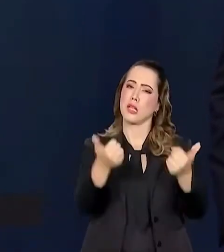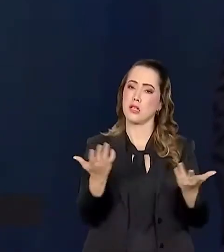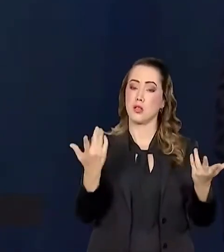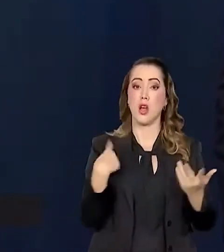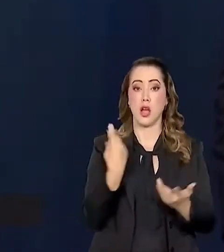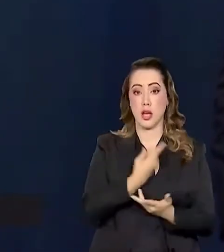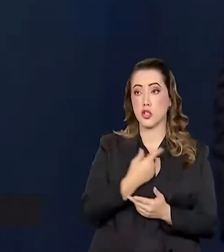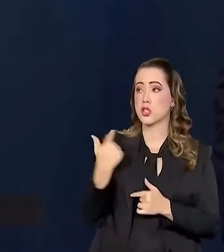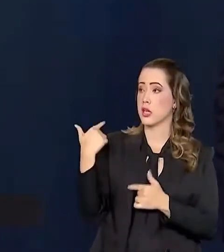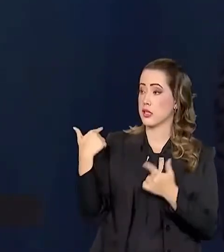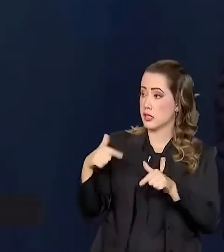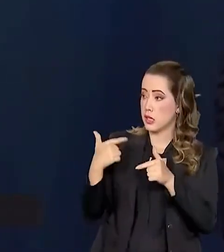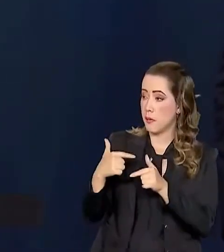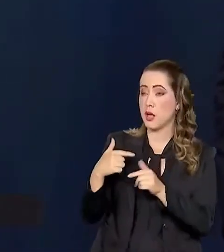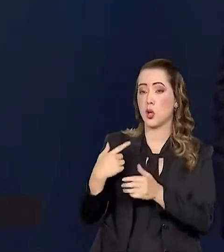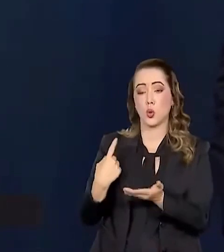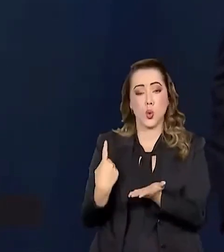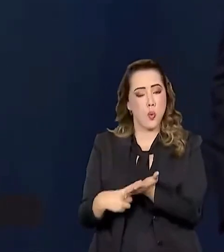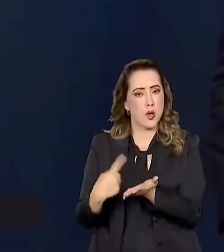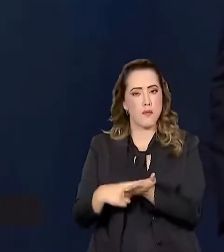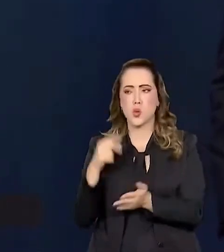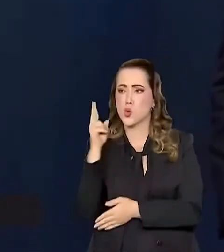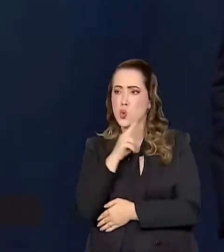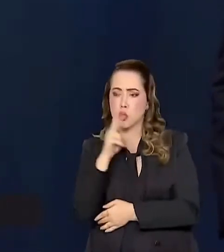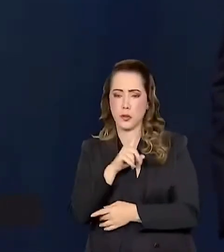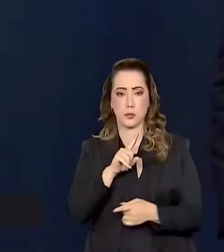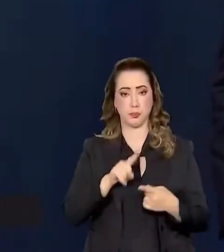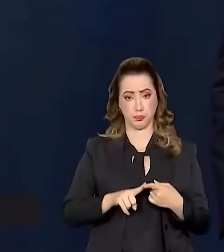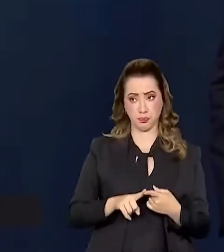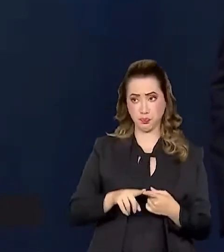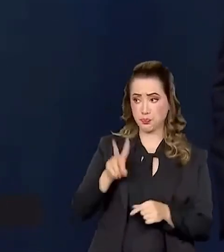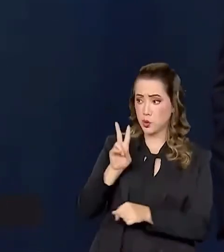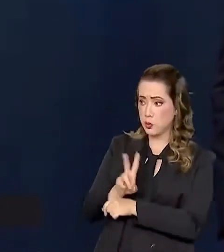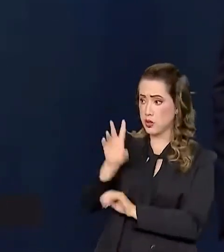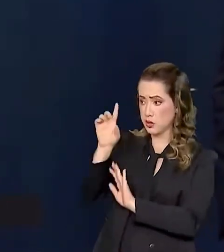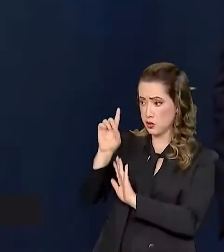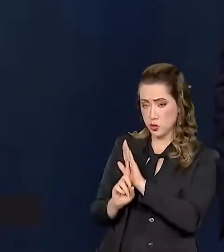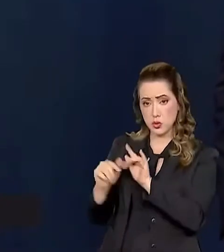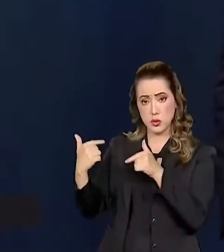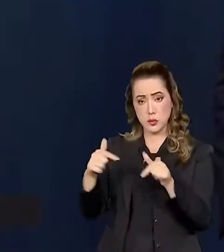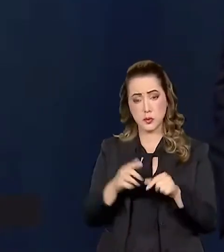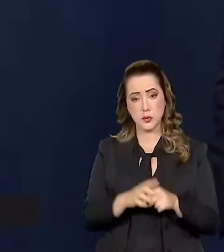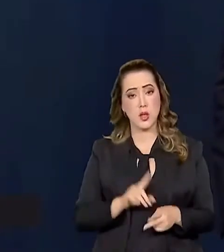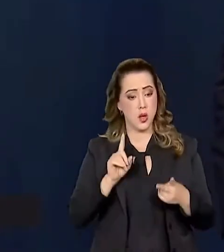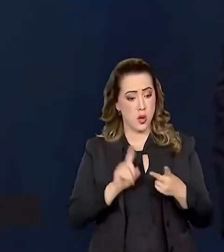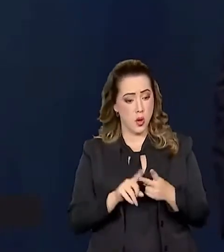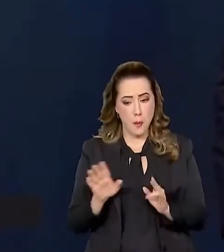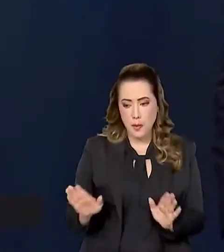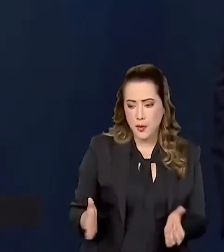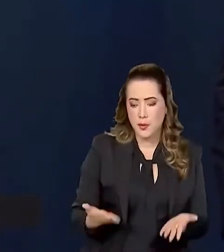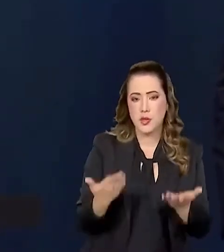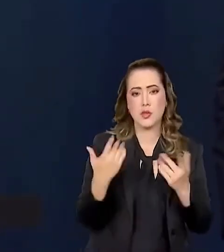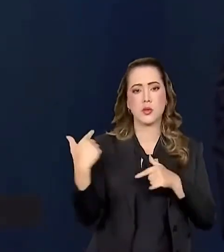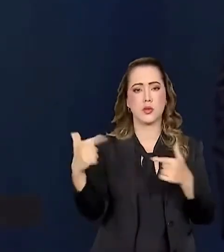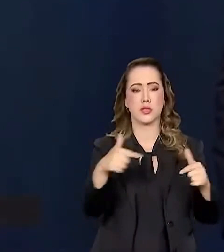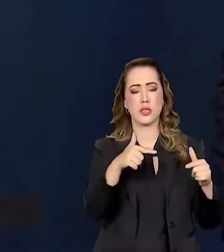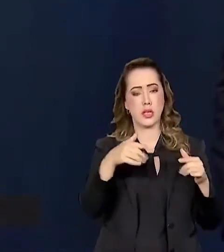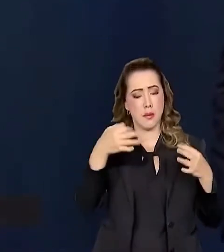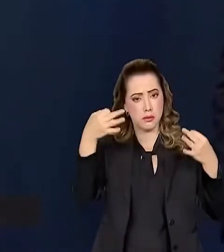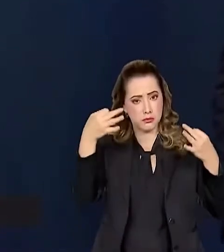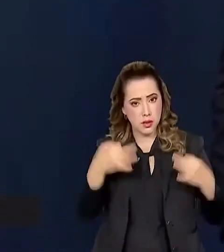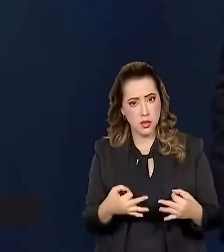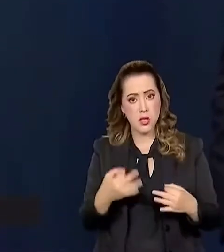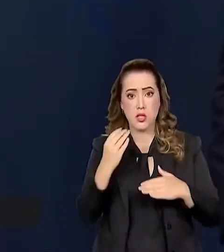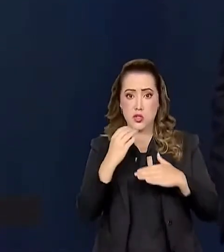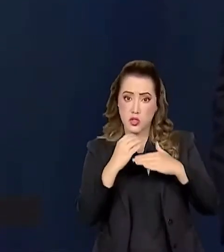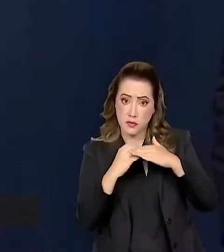urgentes, presidente, que é o nosso compromisso. Proteção dos direitos trabalhistas. Promoção do trabalho digno nos